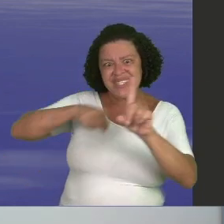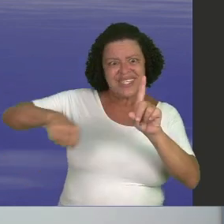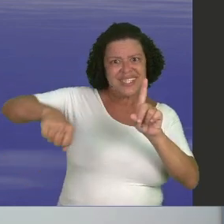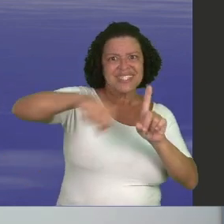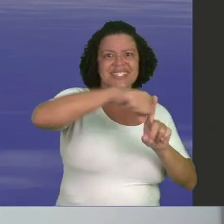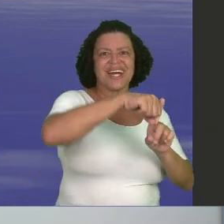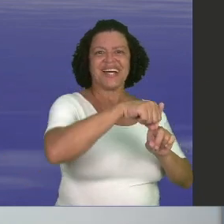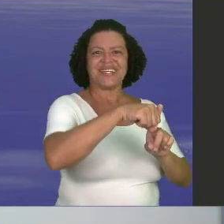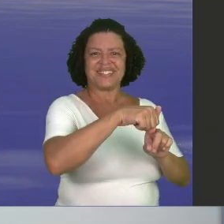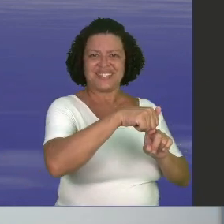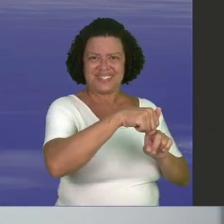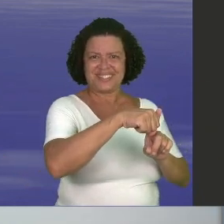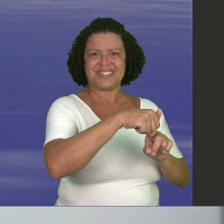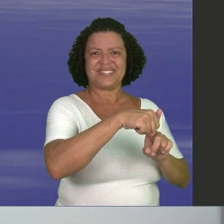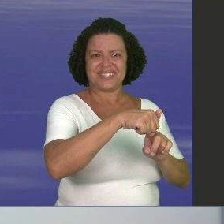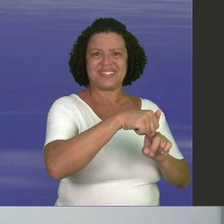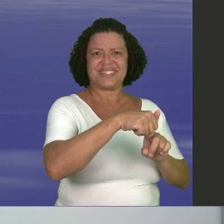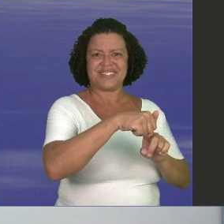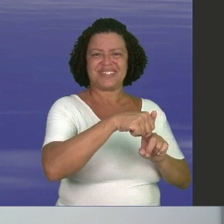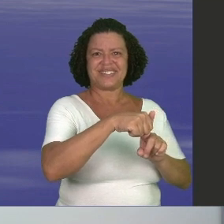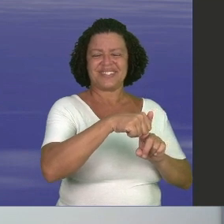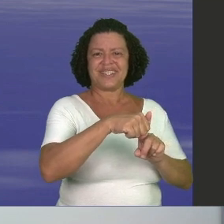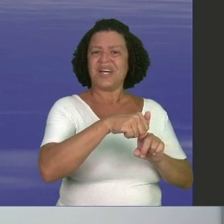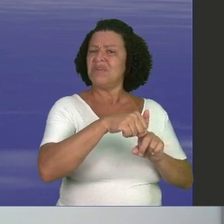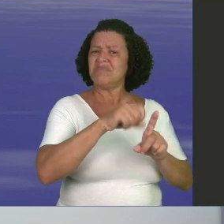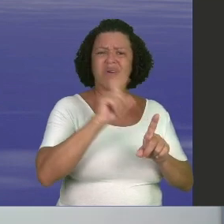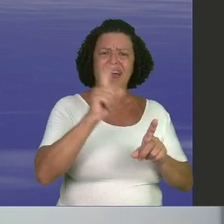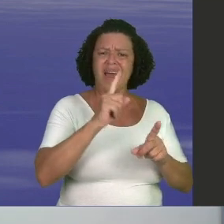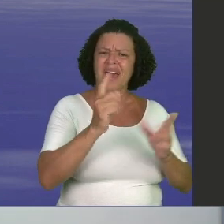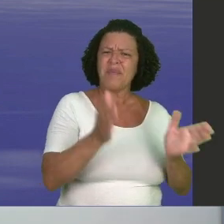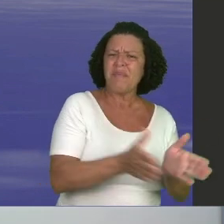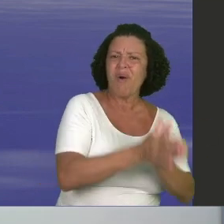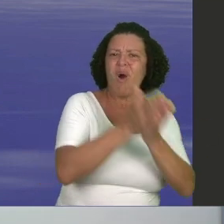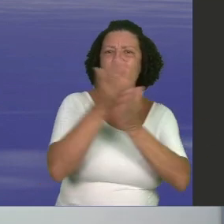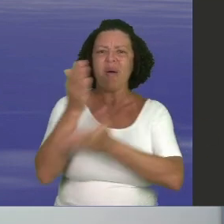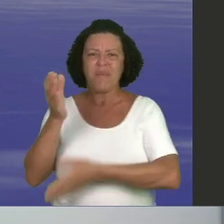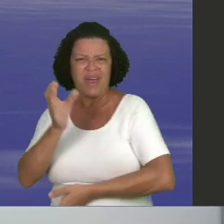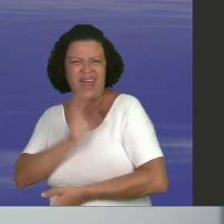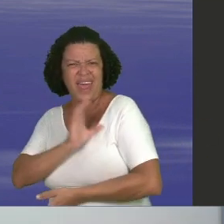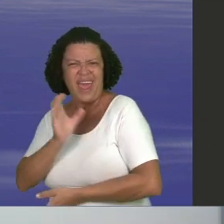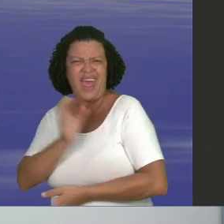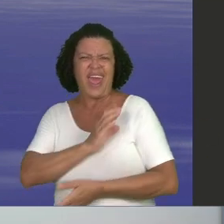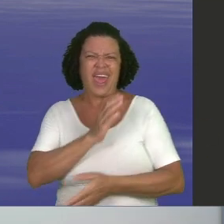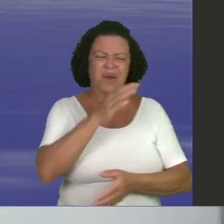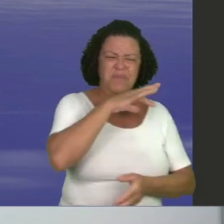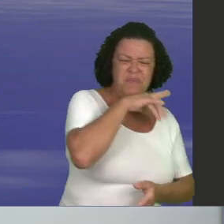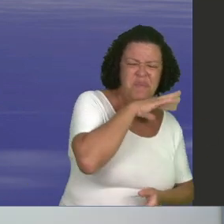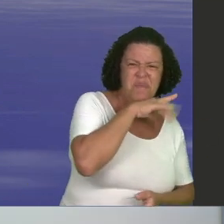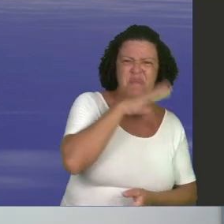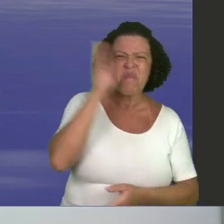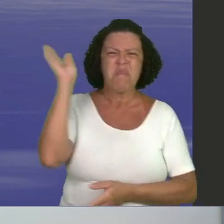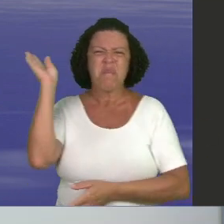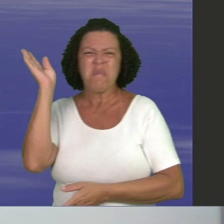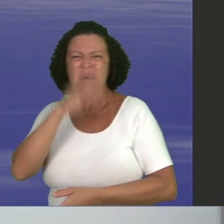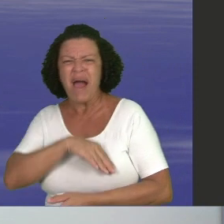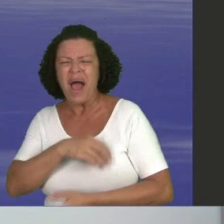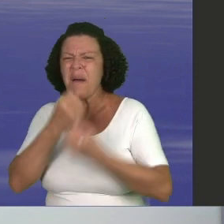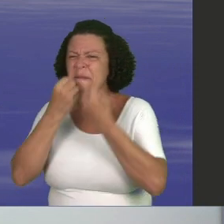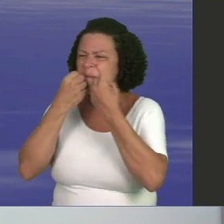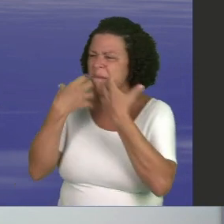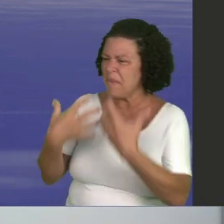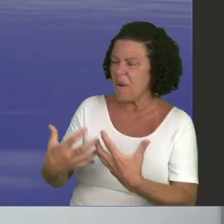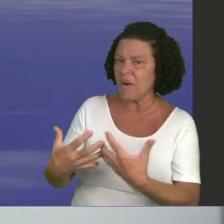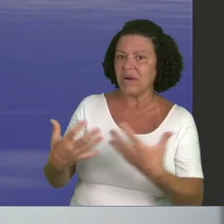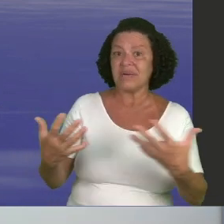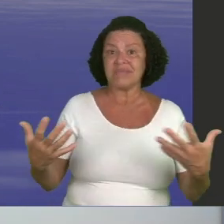gerando? Então, o problema não é ser rico ou pobre, bom ou ruim. É como você use o trabalho. Você vê o álcool? Tem